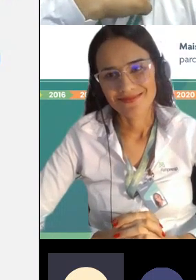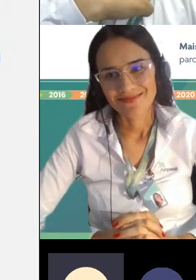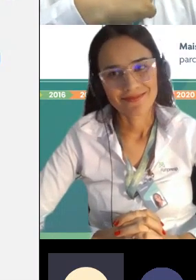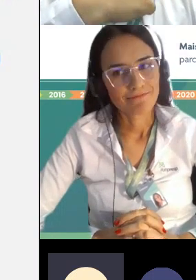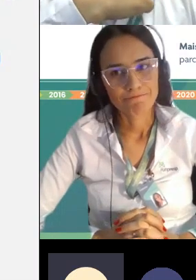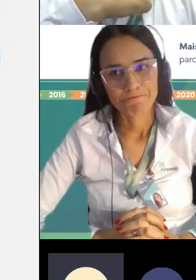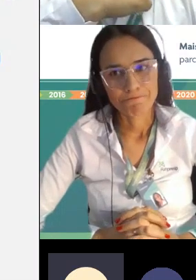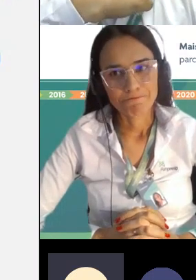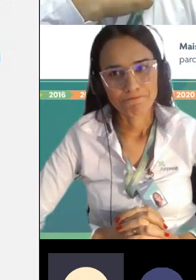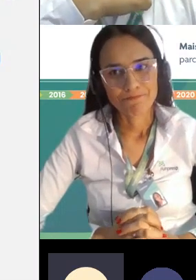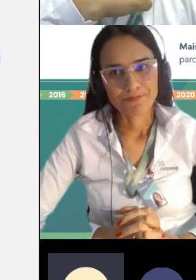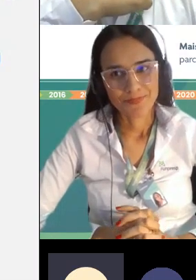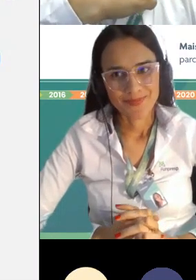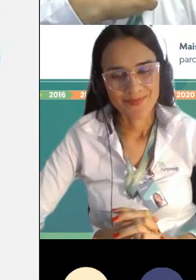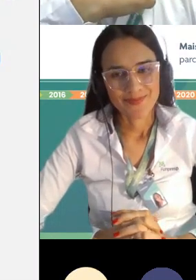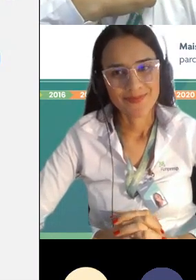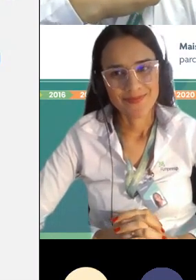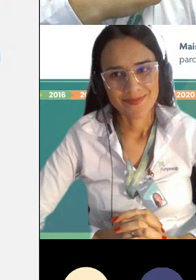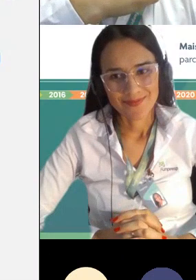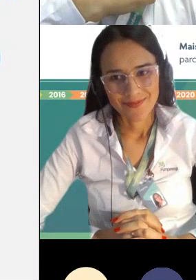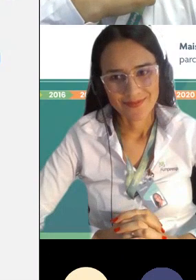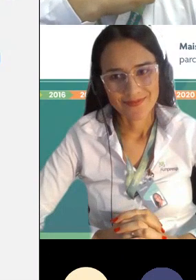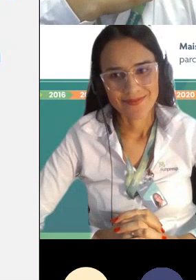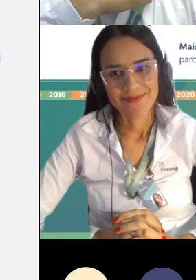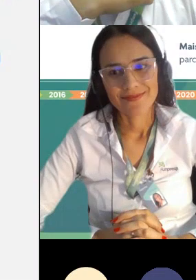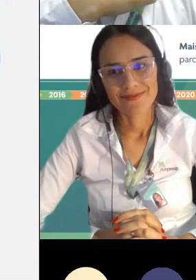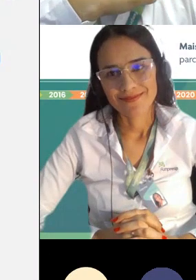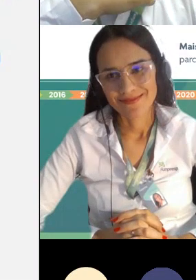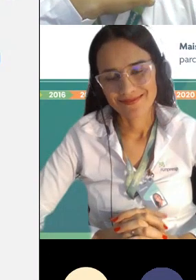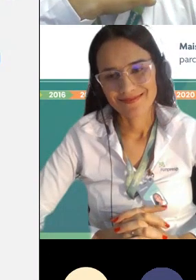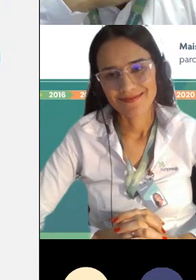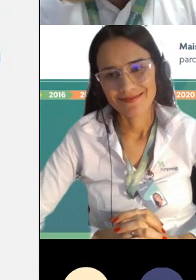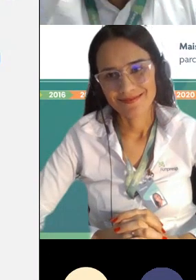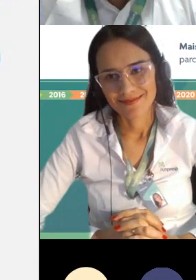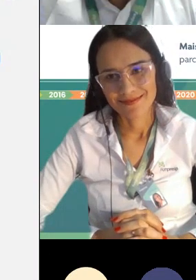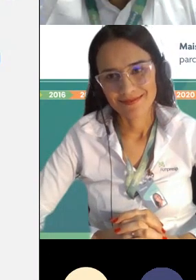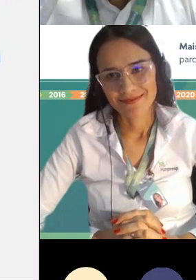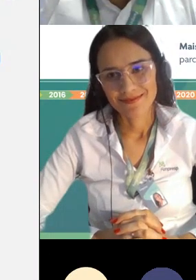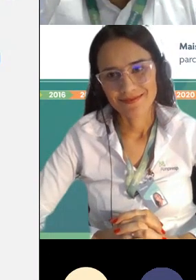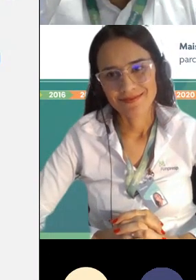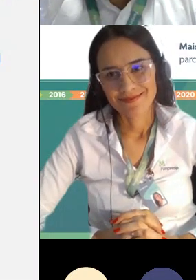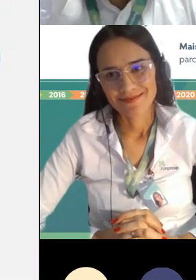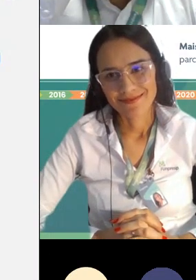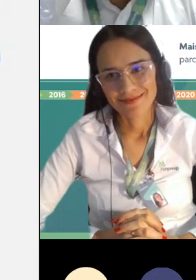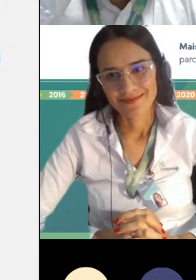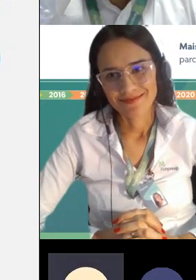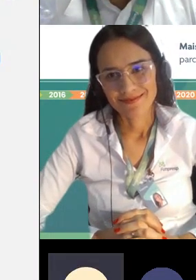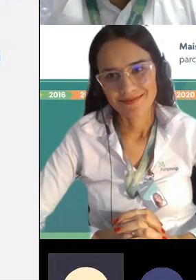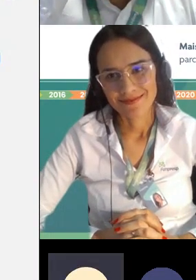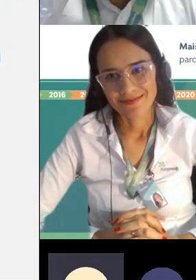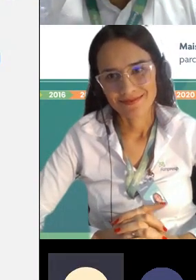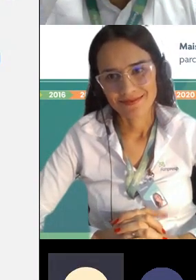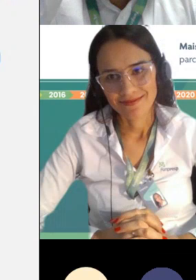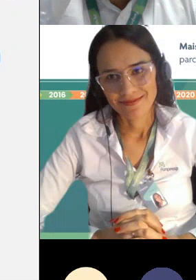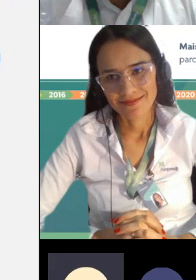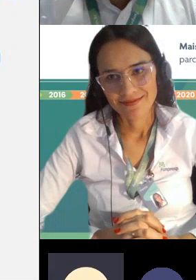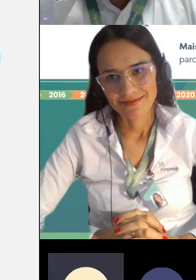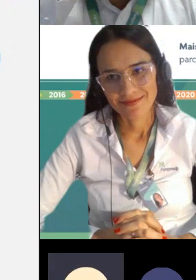isso. Vai pegar... Isso mesmo. Você entrou no serviço público em qual ano, Marcos? Só para eu saber.